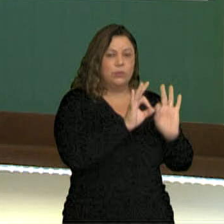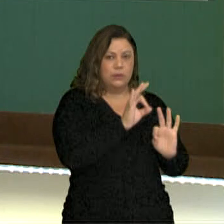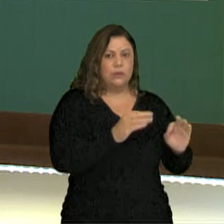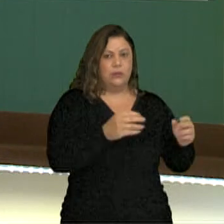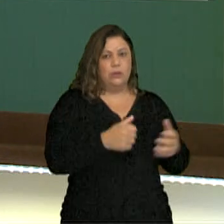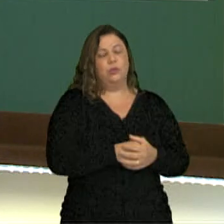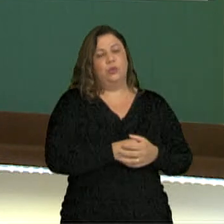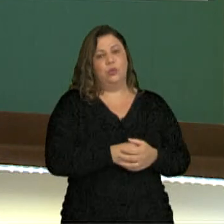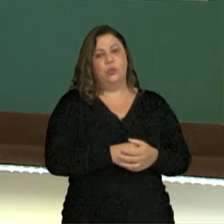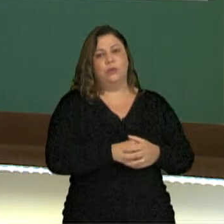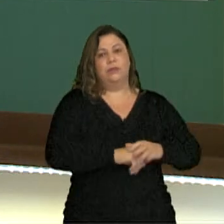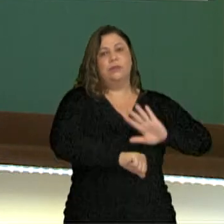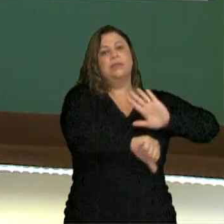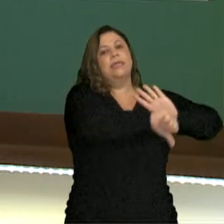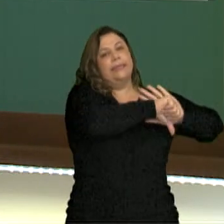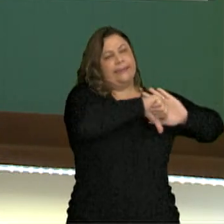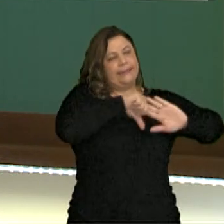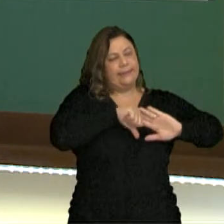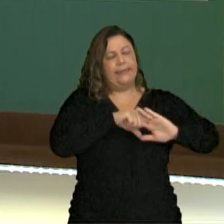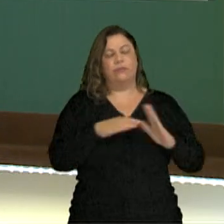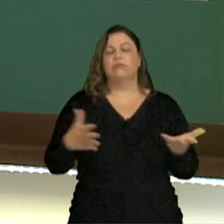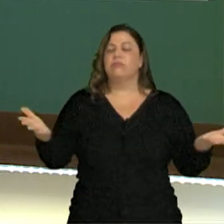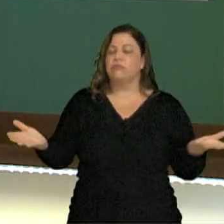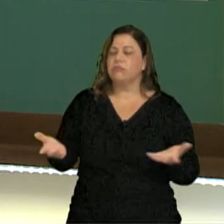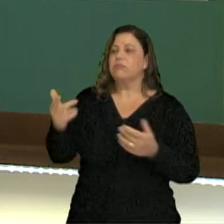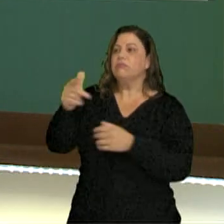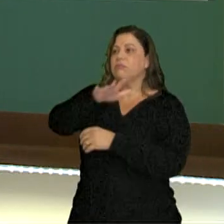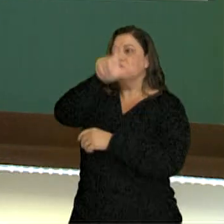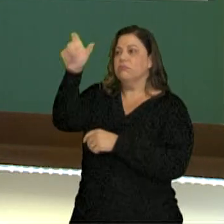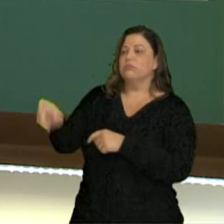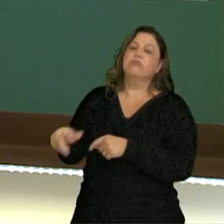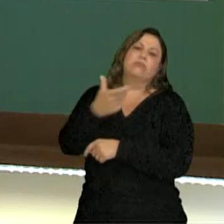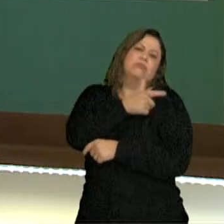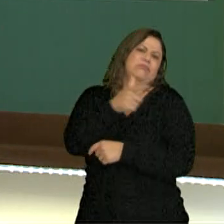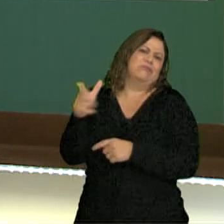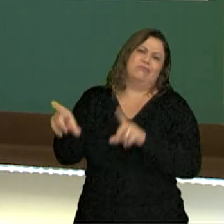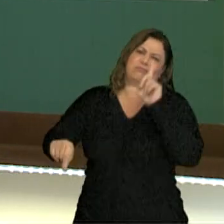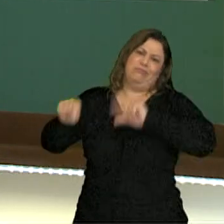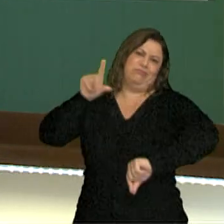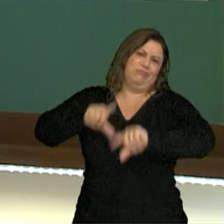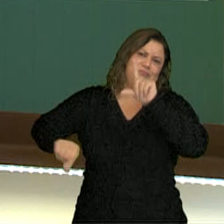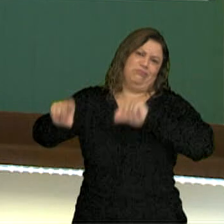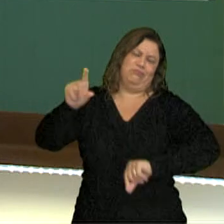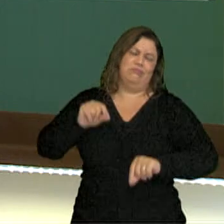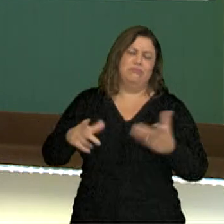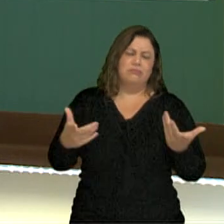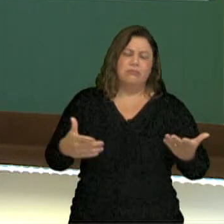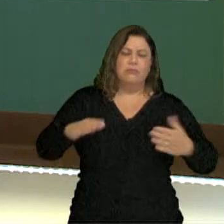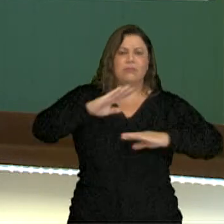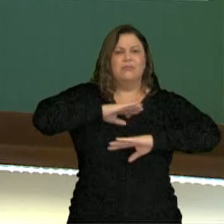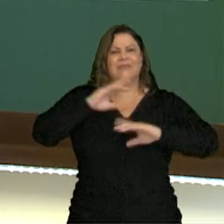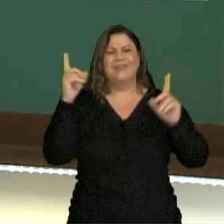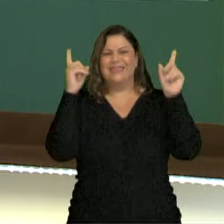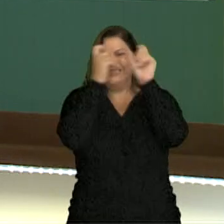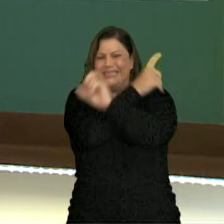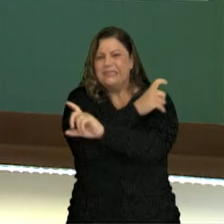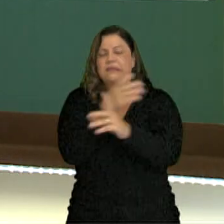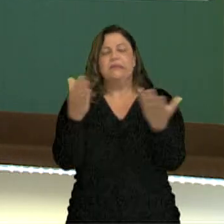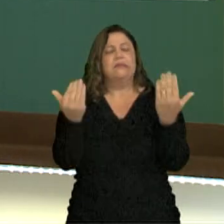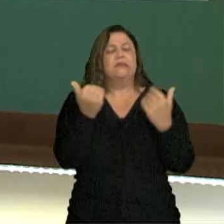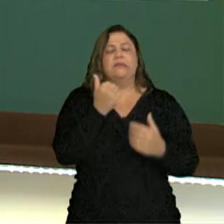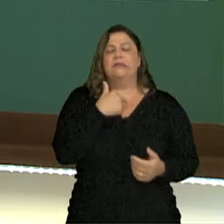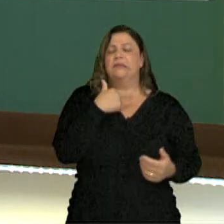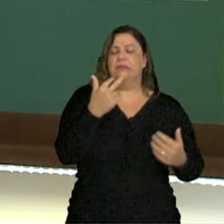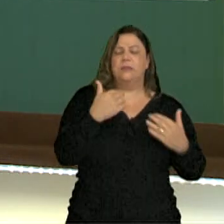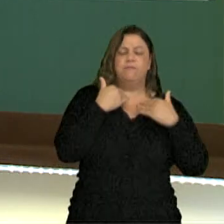sem ter opção, sem ter escolha mais, passando por uma situação difícil, eles fazem o quê? Não podemos mais viver aqui,